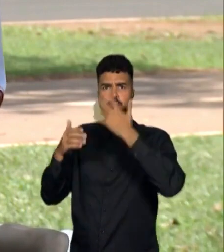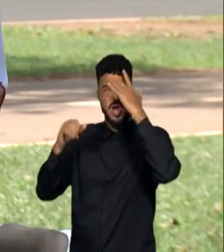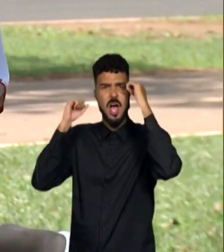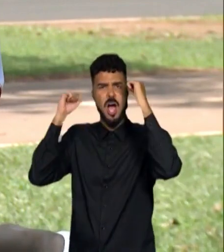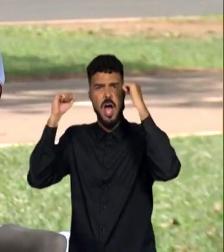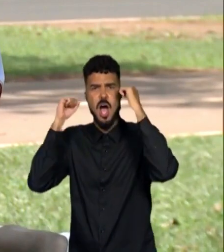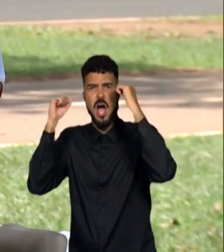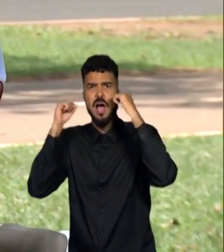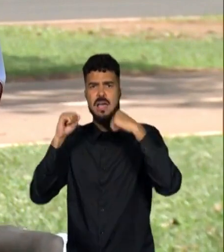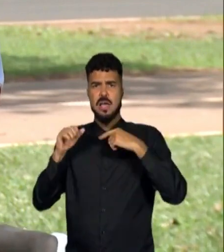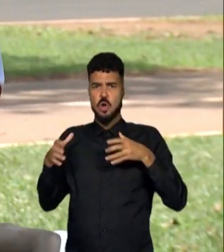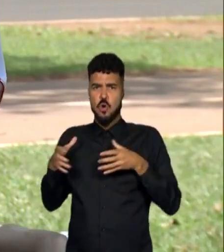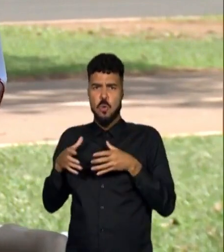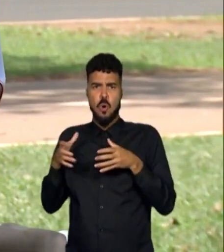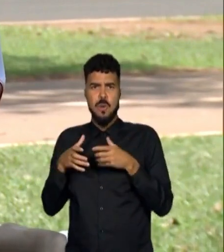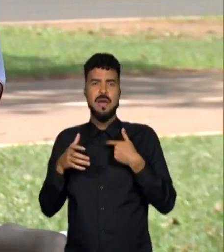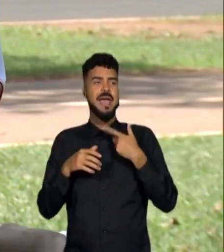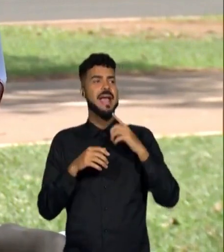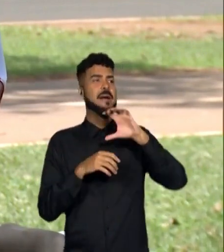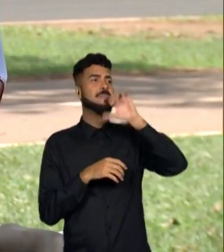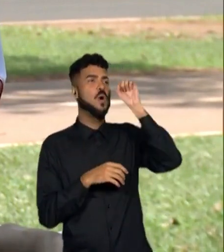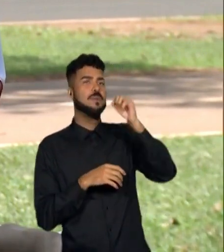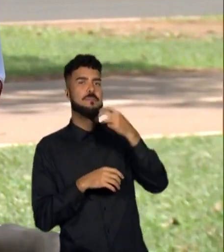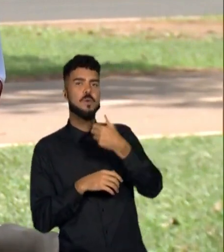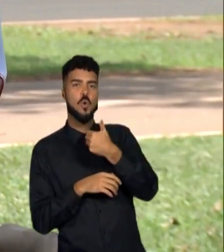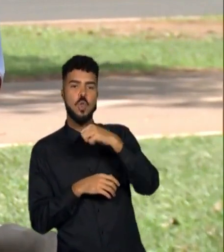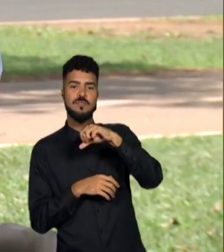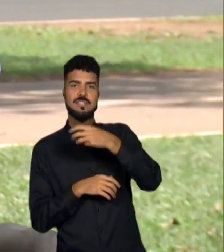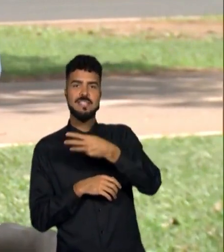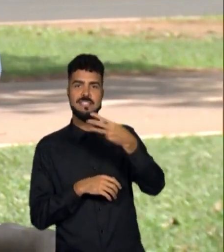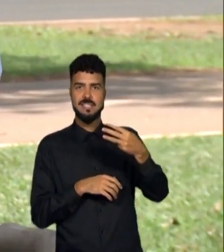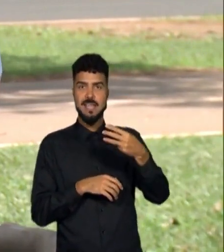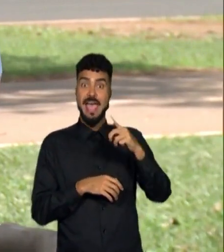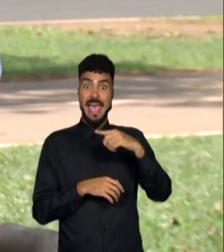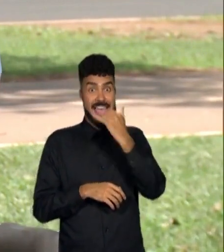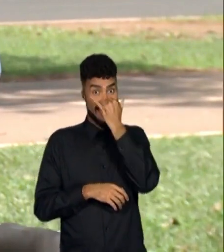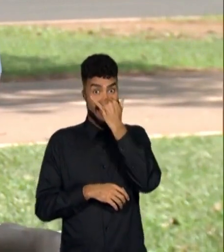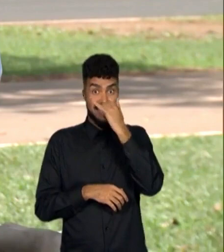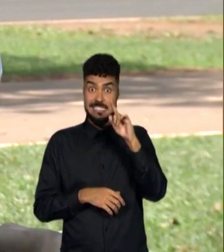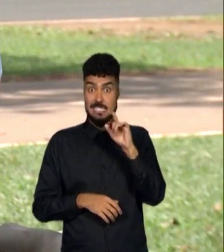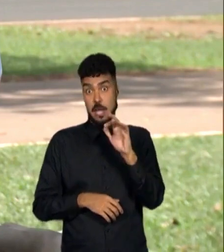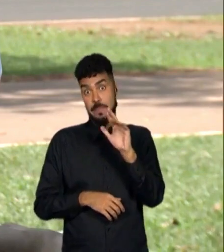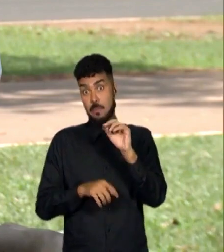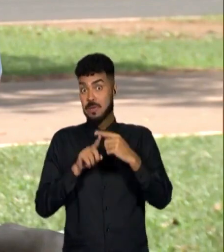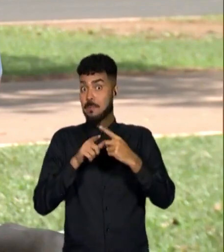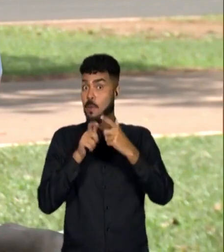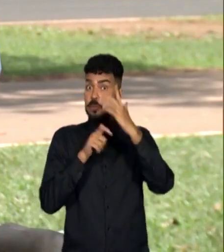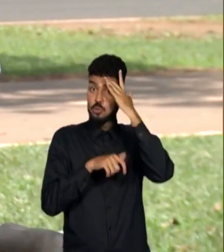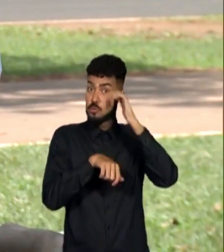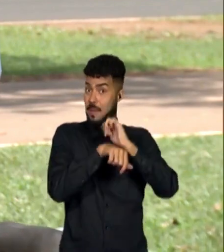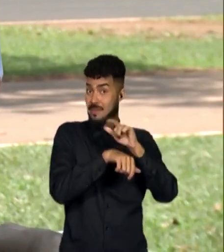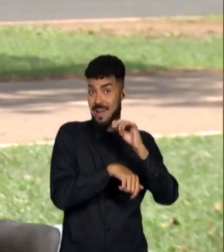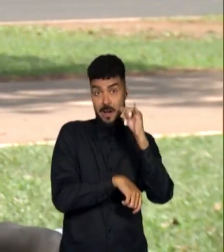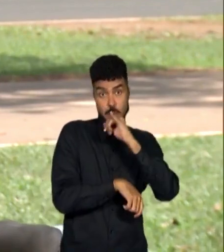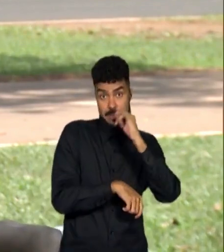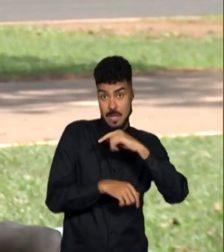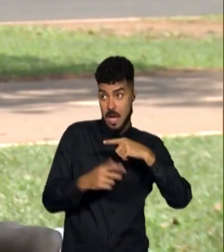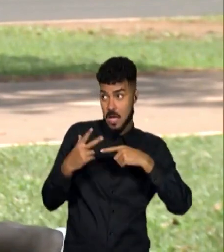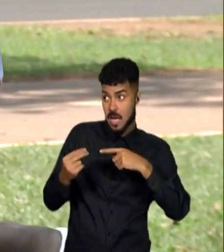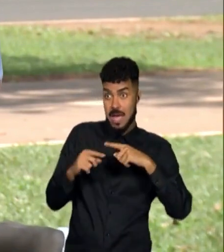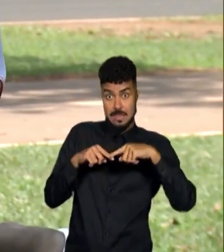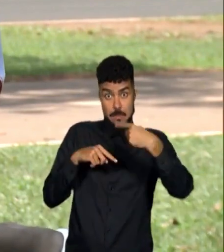esses jogadores que foram campeões de 33. É uma zebra, esse campeonato é uma zebra, algo que não iria mais se